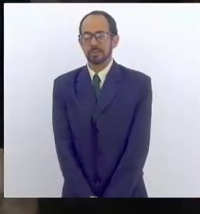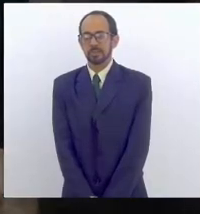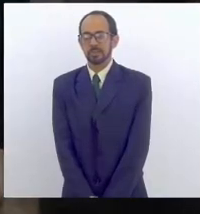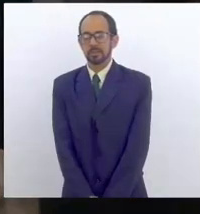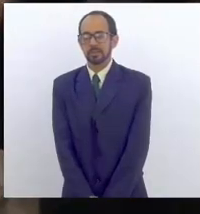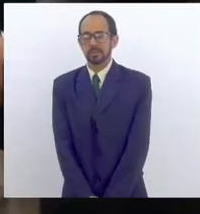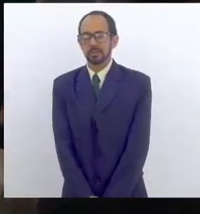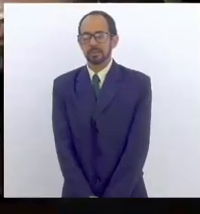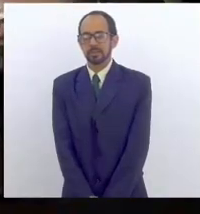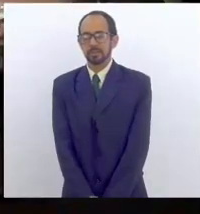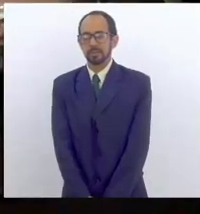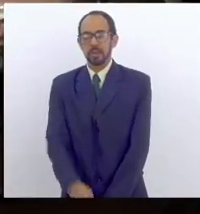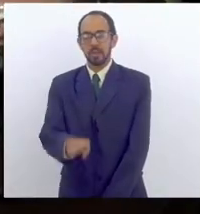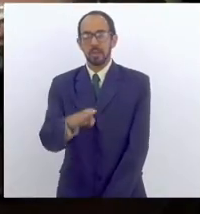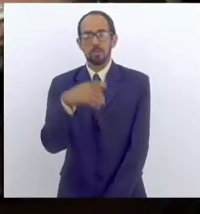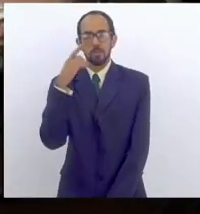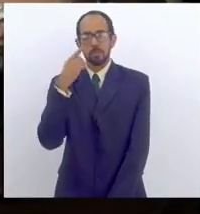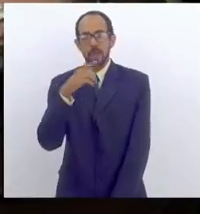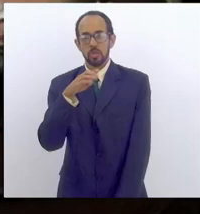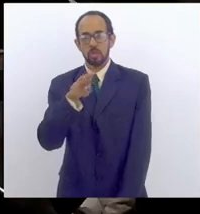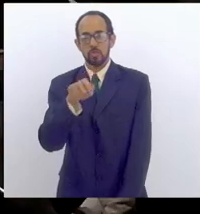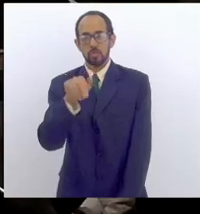Deputado Bruno Dauari.